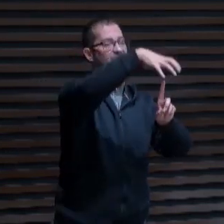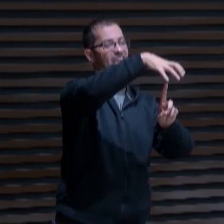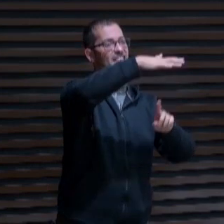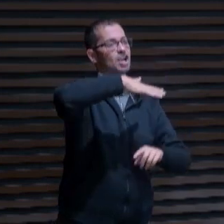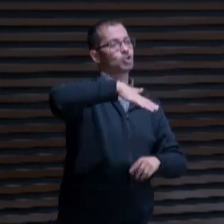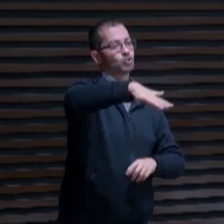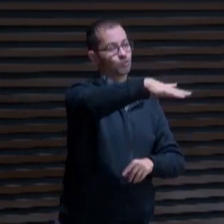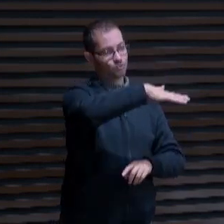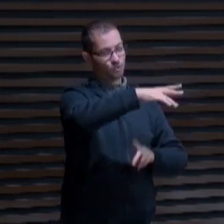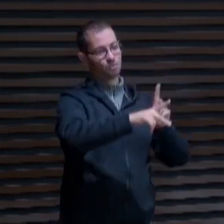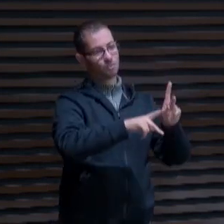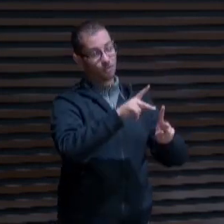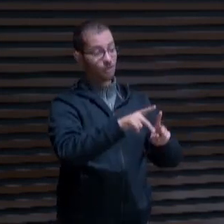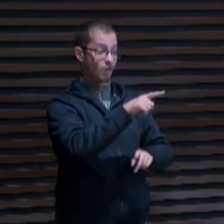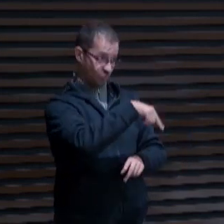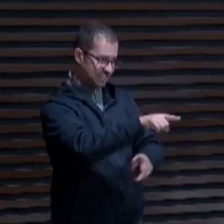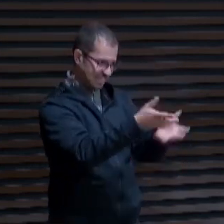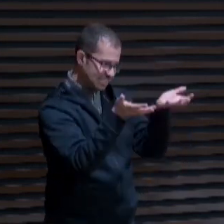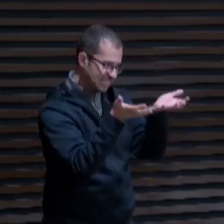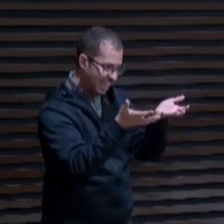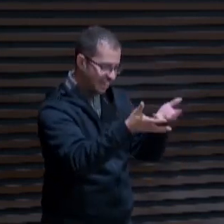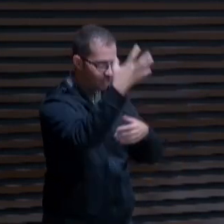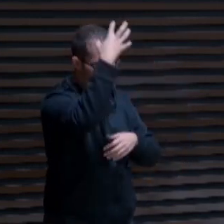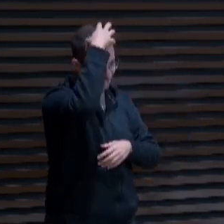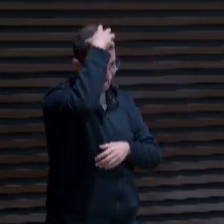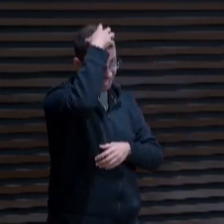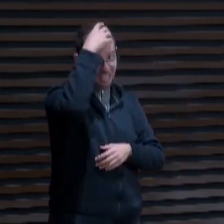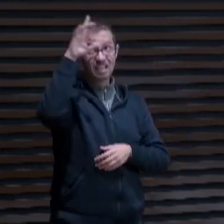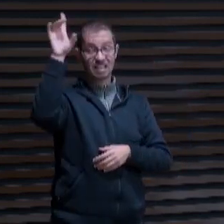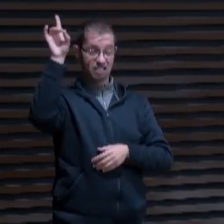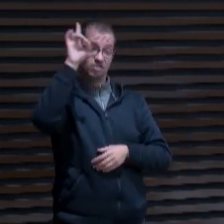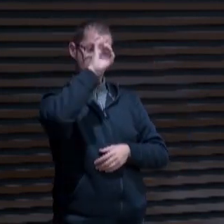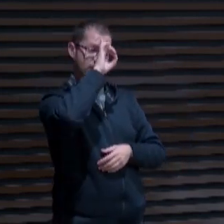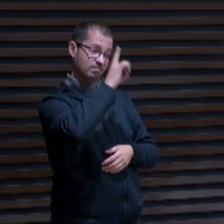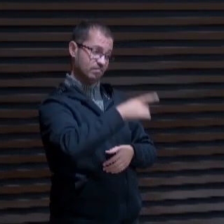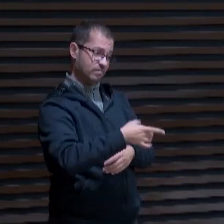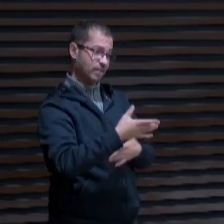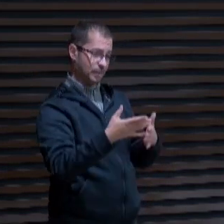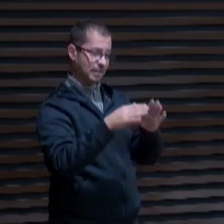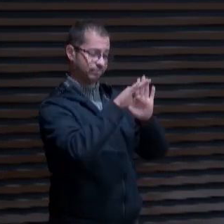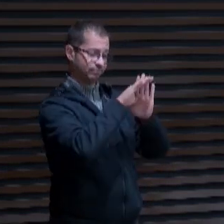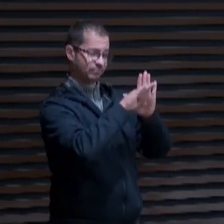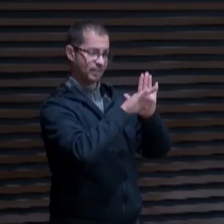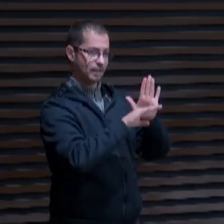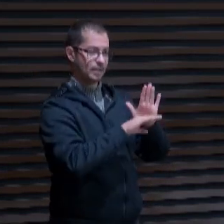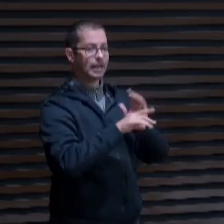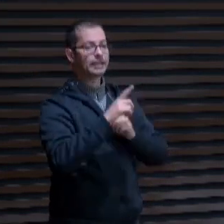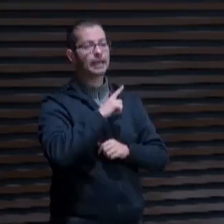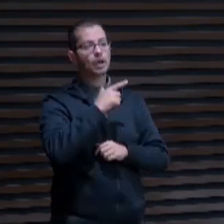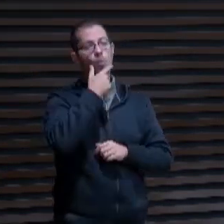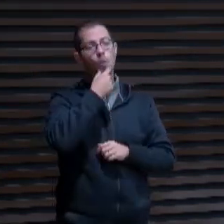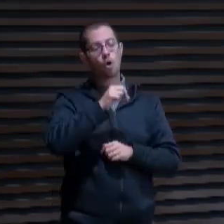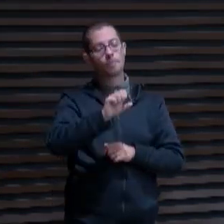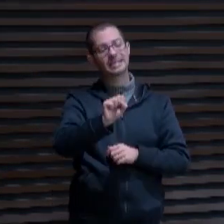Então, já que vocês querem um rei, Deus dá as condições, eles queremos assim mesmo. Então Saul é colocado